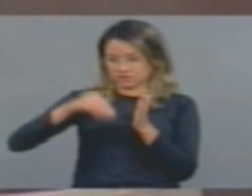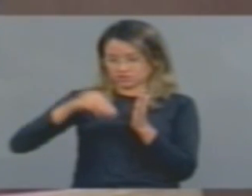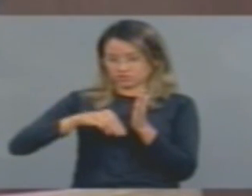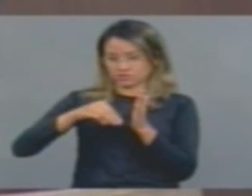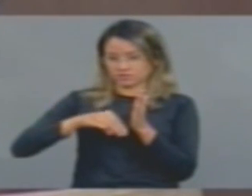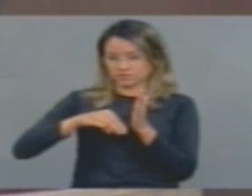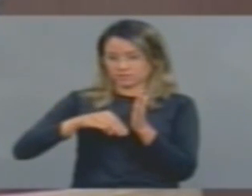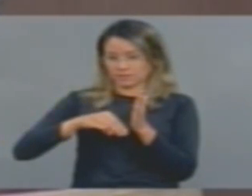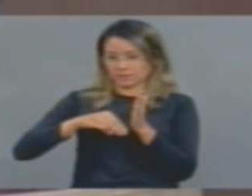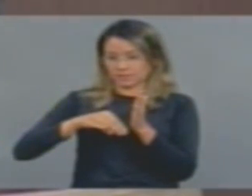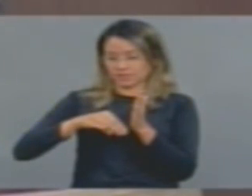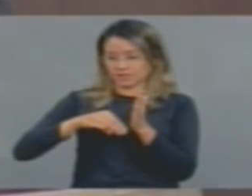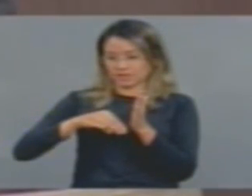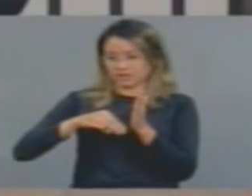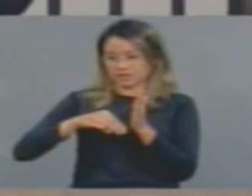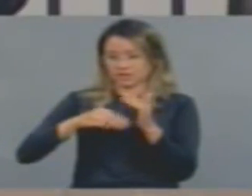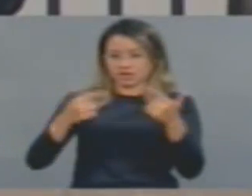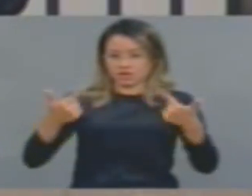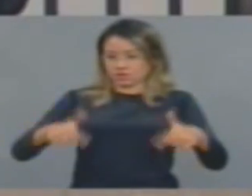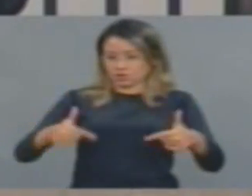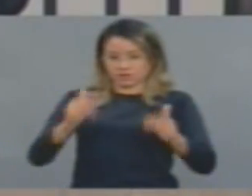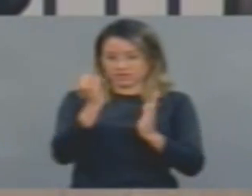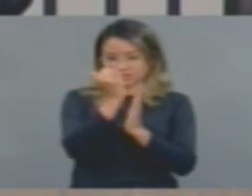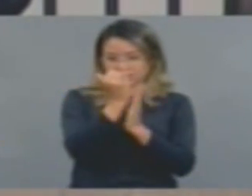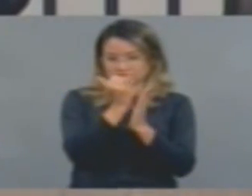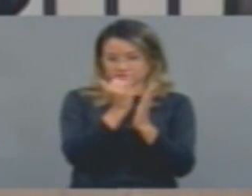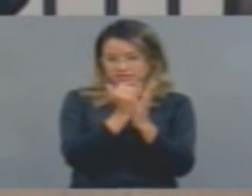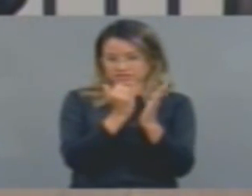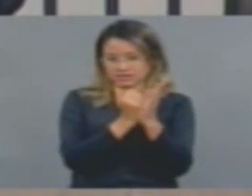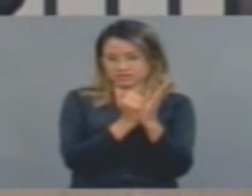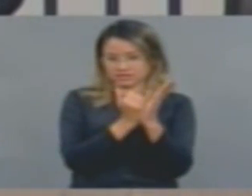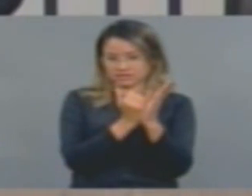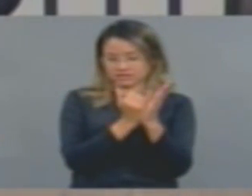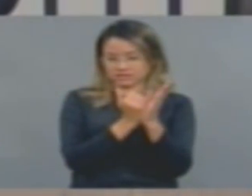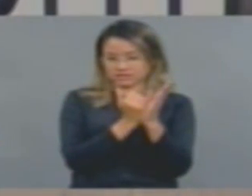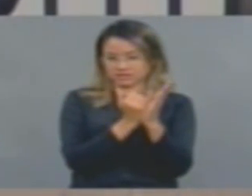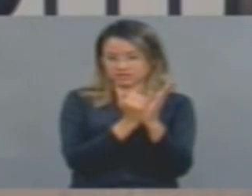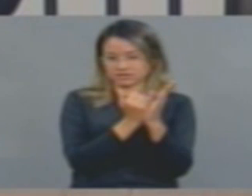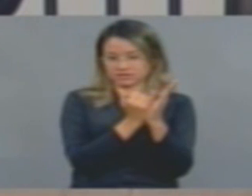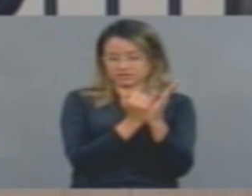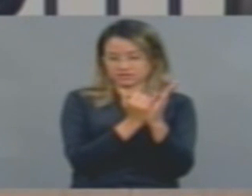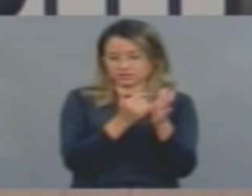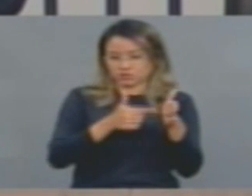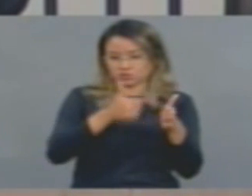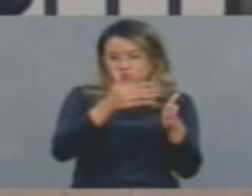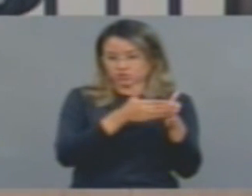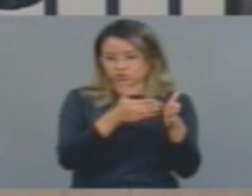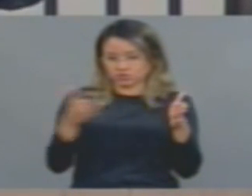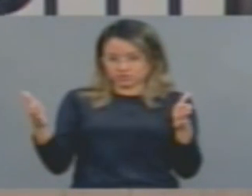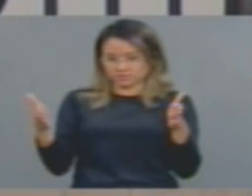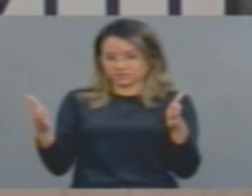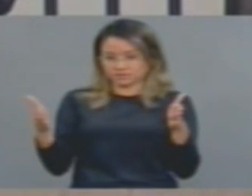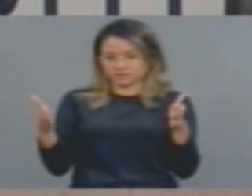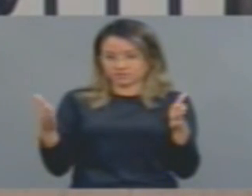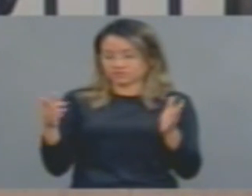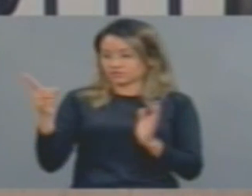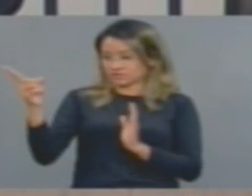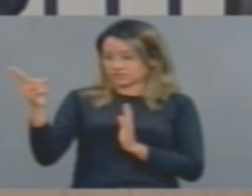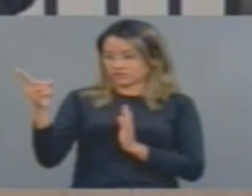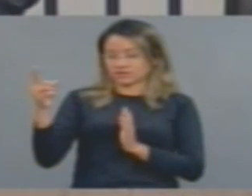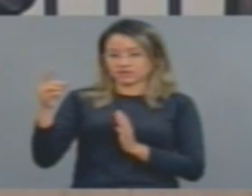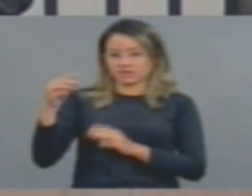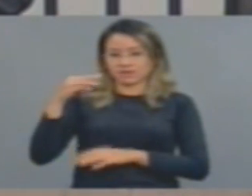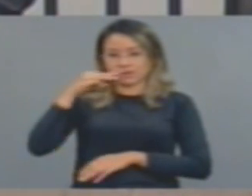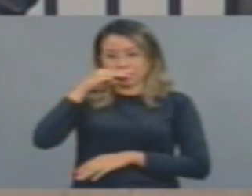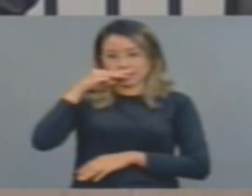então eu acho que eu vou, não havendo mais oradores no segundo expediente, que estava inscrito o deputado Moisés